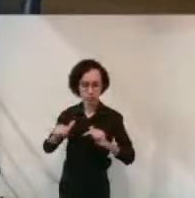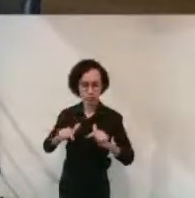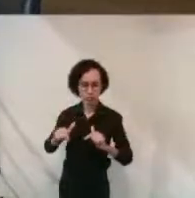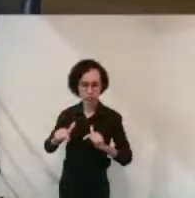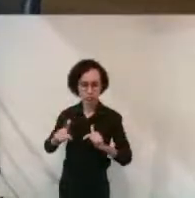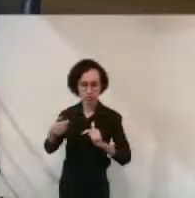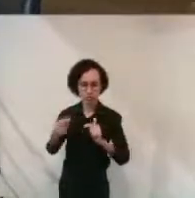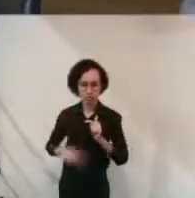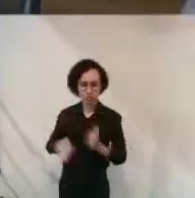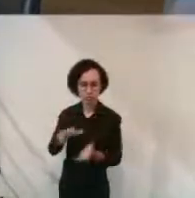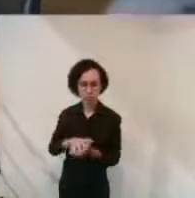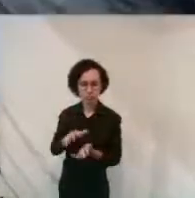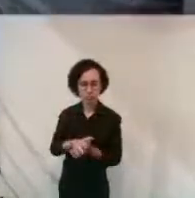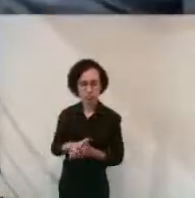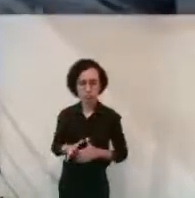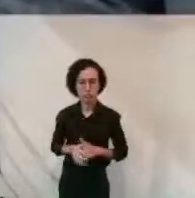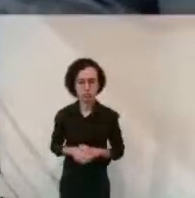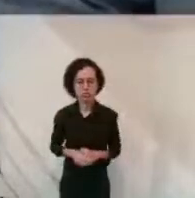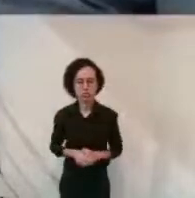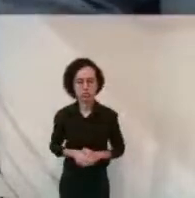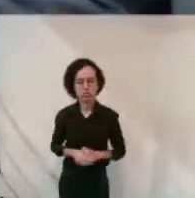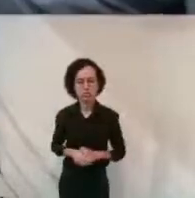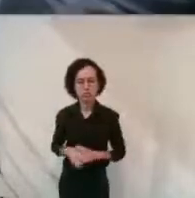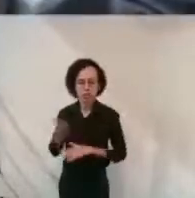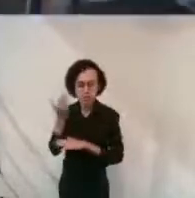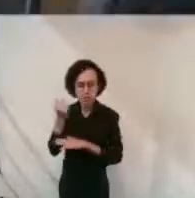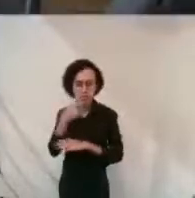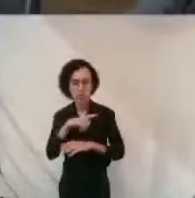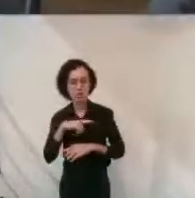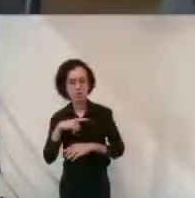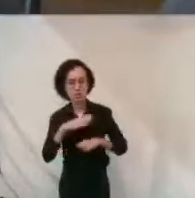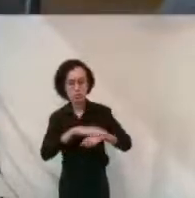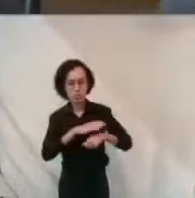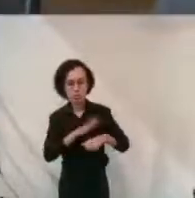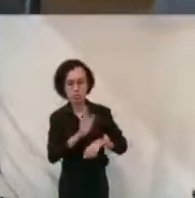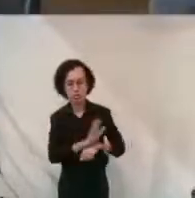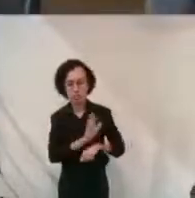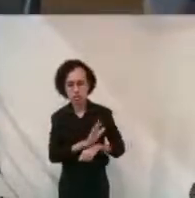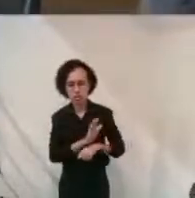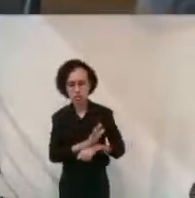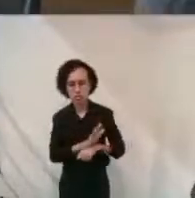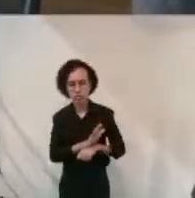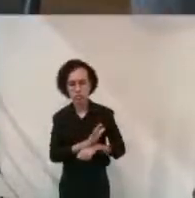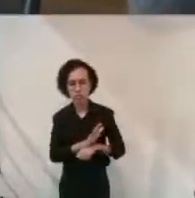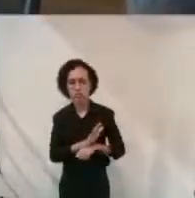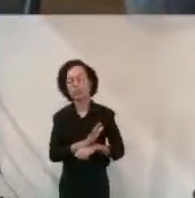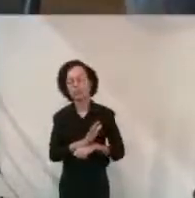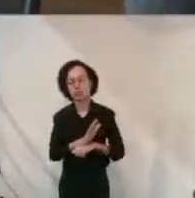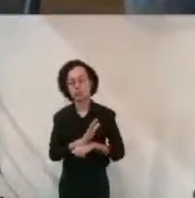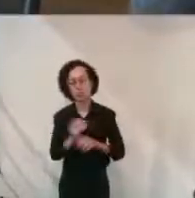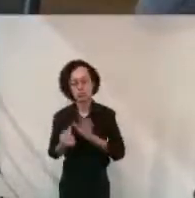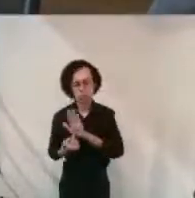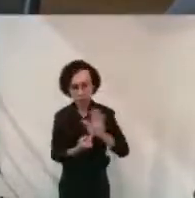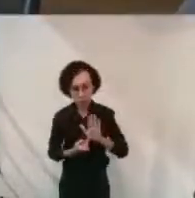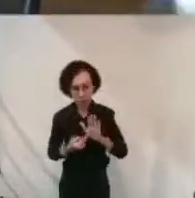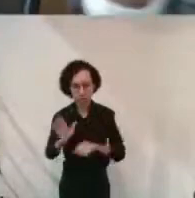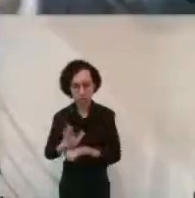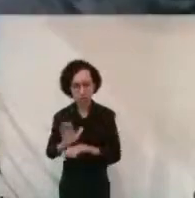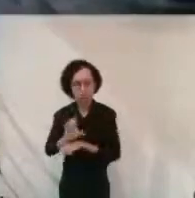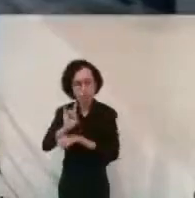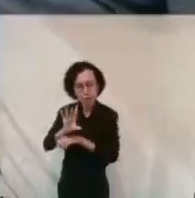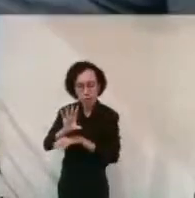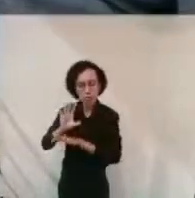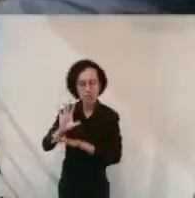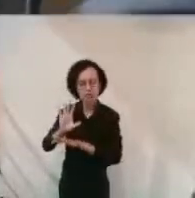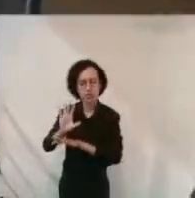aqui. Eu sei que você vai ter um momento à tarde, né, um painel só para tratar e apresentar